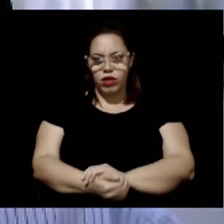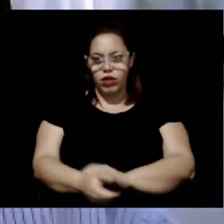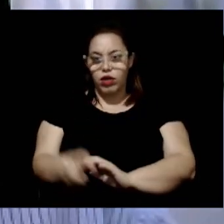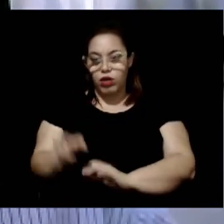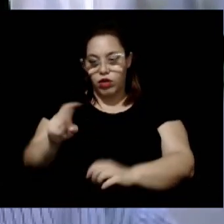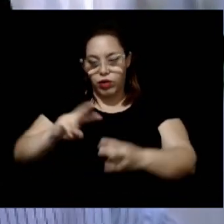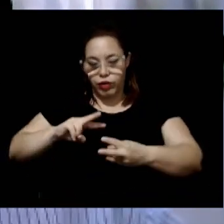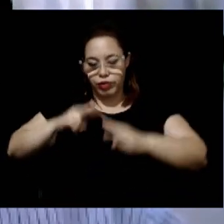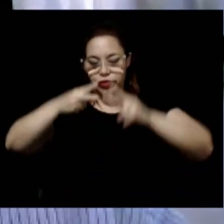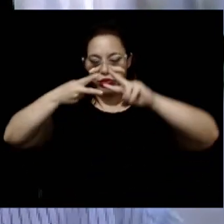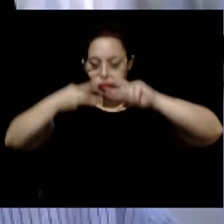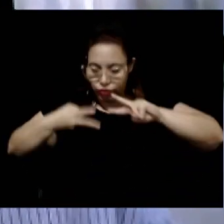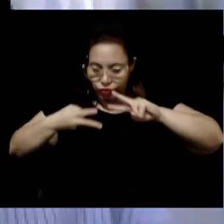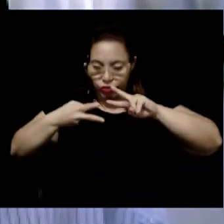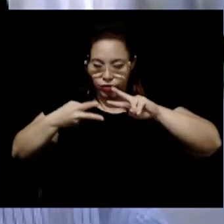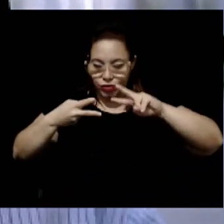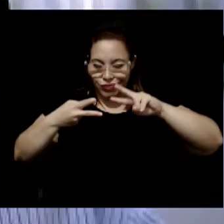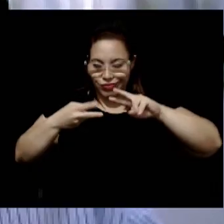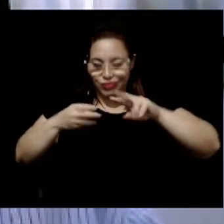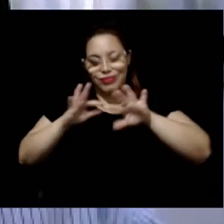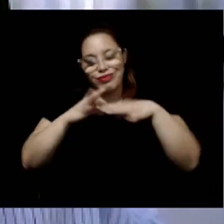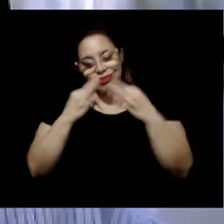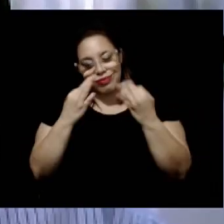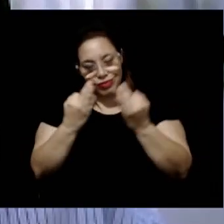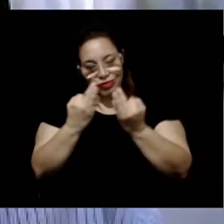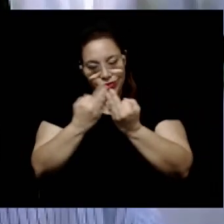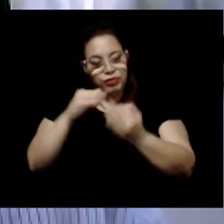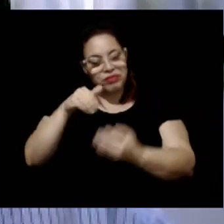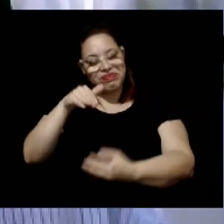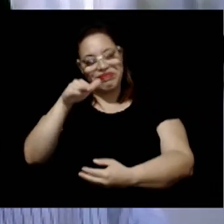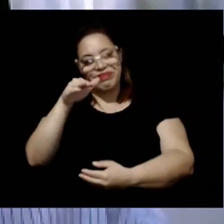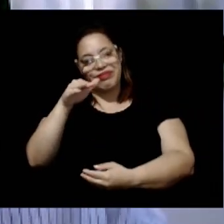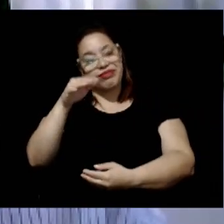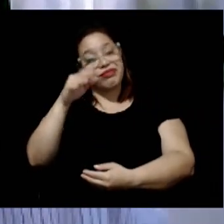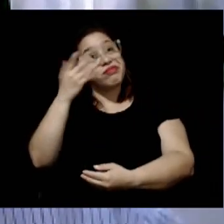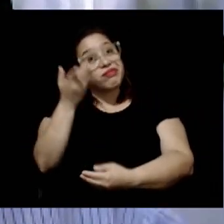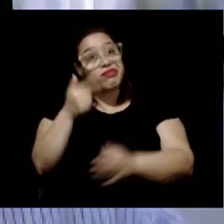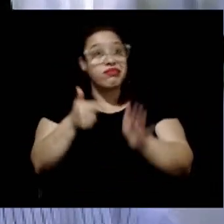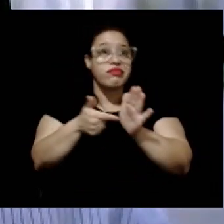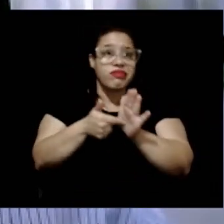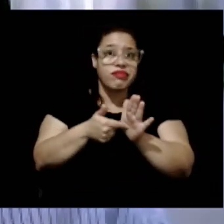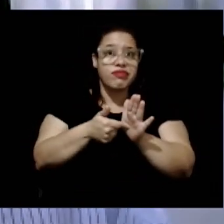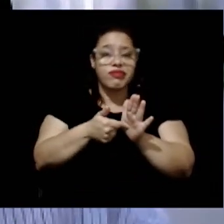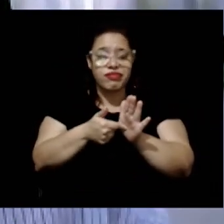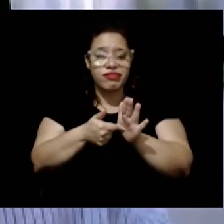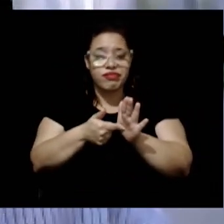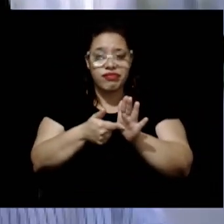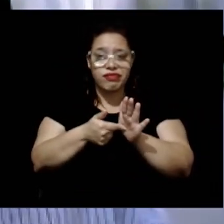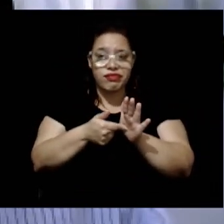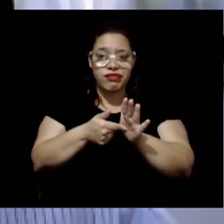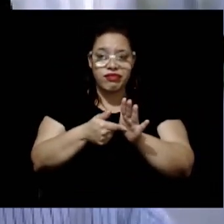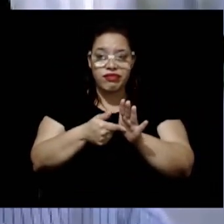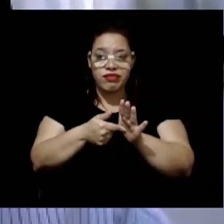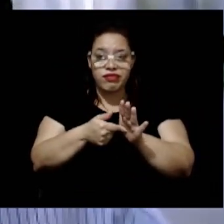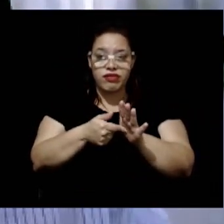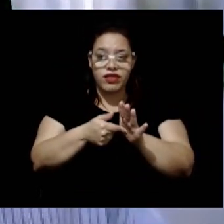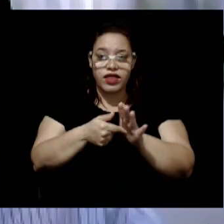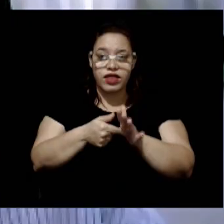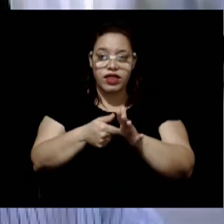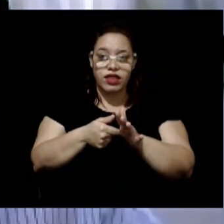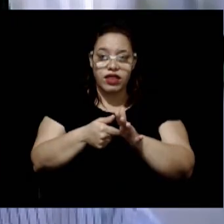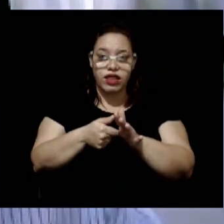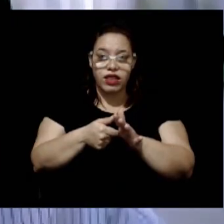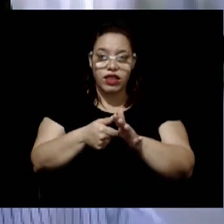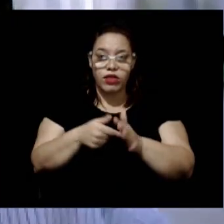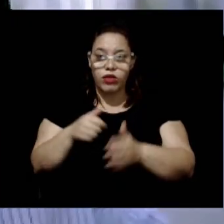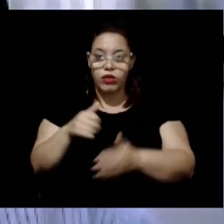de determinadas famílias a gente tem maior evidência dessa presença, mas há gatilhos, né? Por exemplo, a gente sabe que o